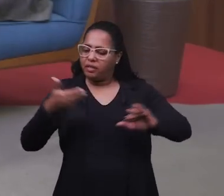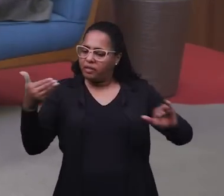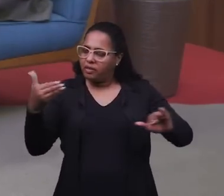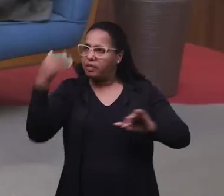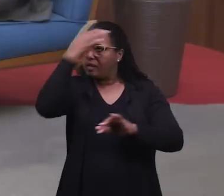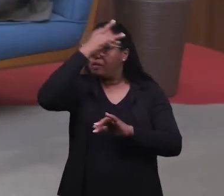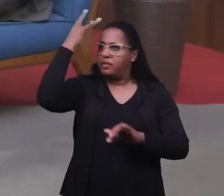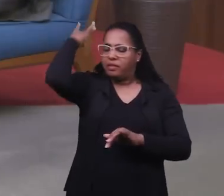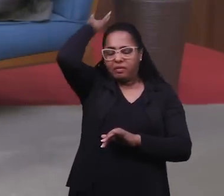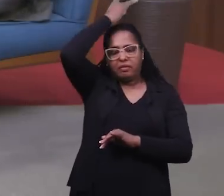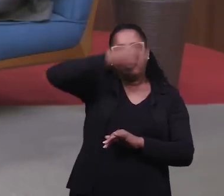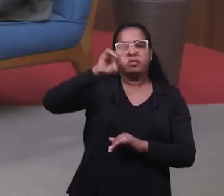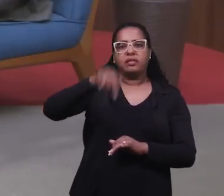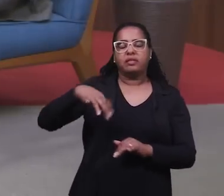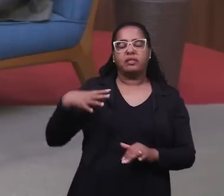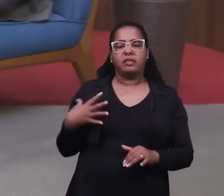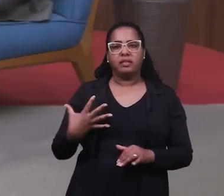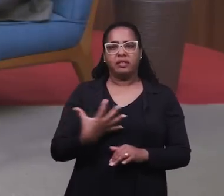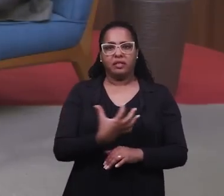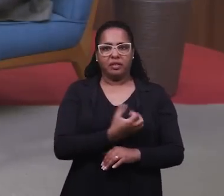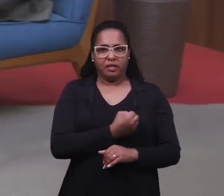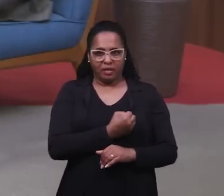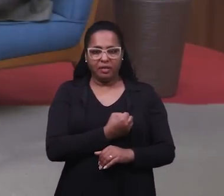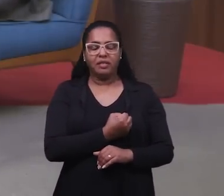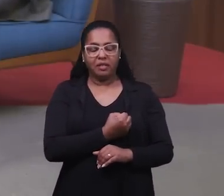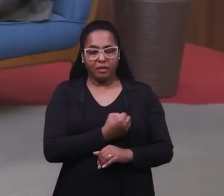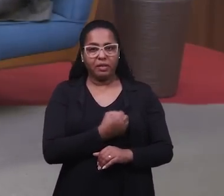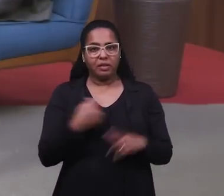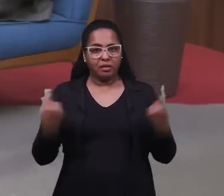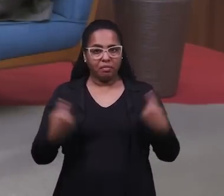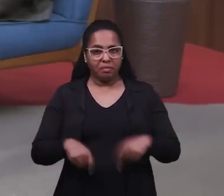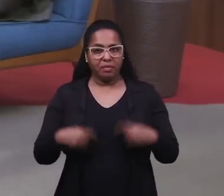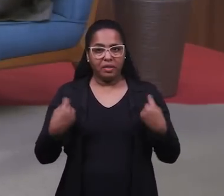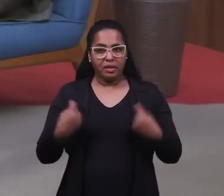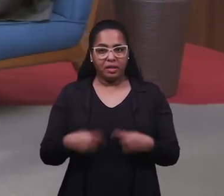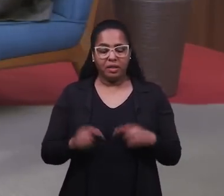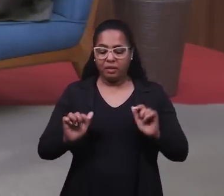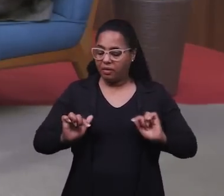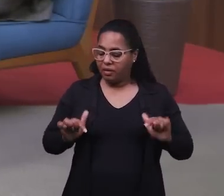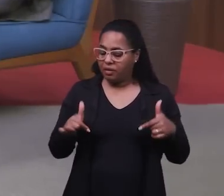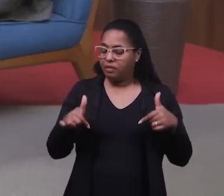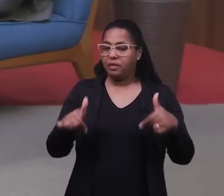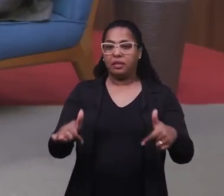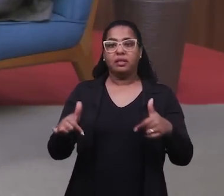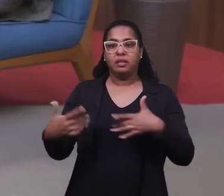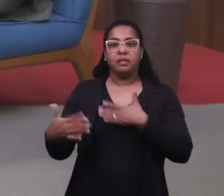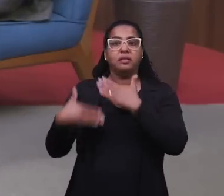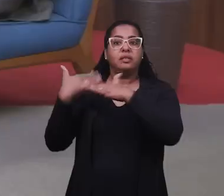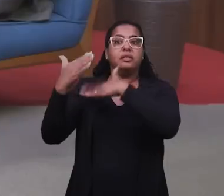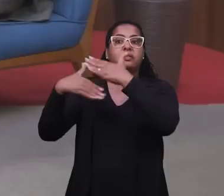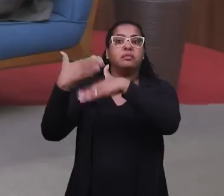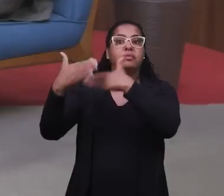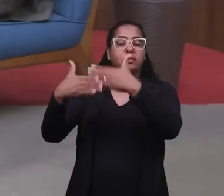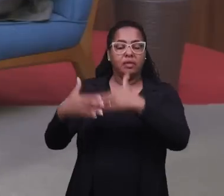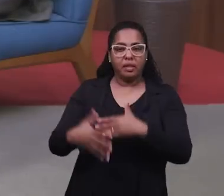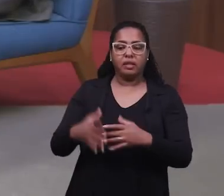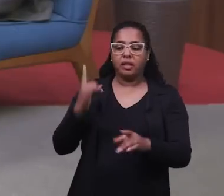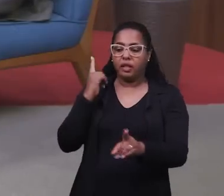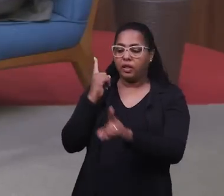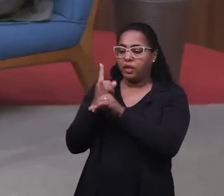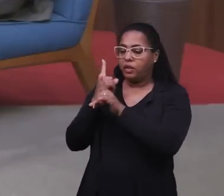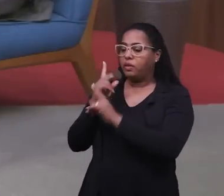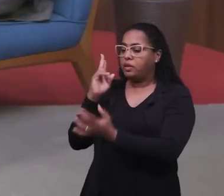em santificação do Espírito Santo, que a salvação ela é em santificação do Espírito Santo, é um ato e um processo,